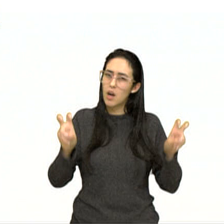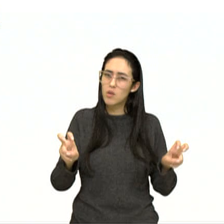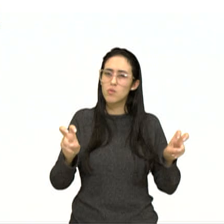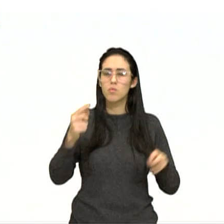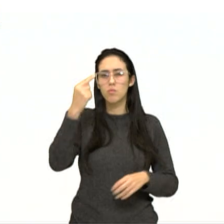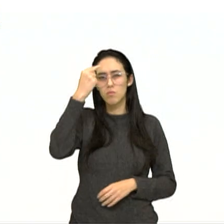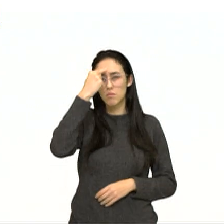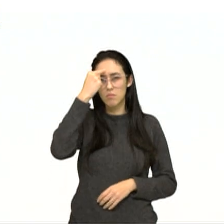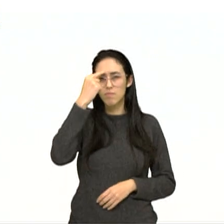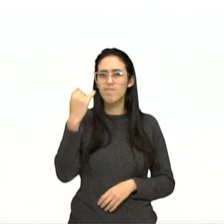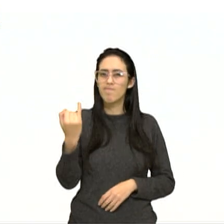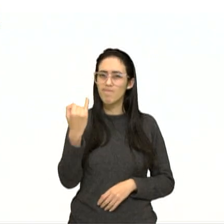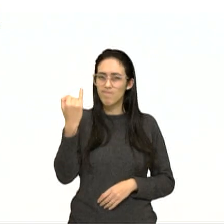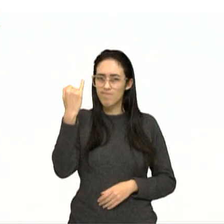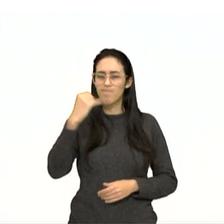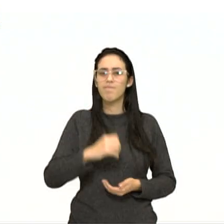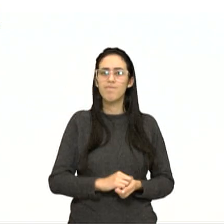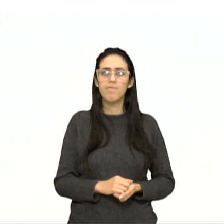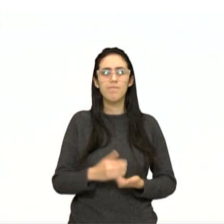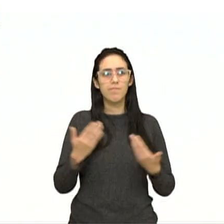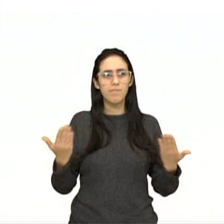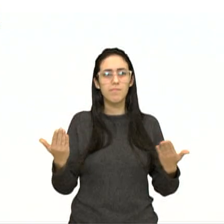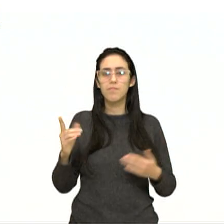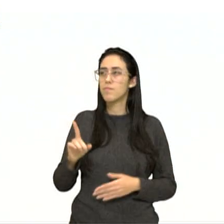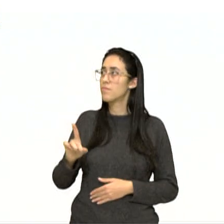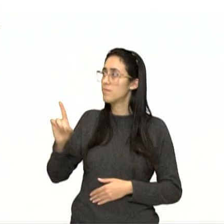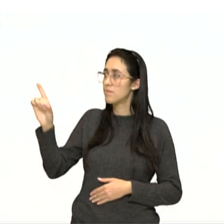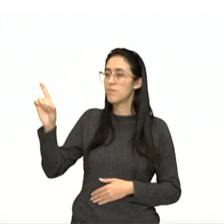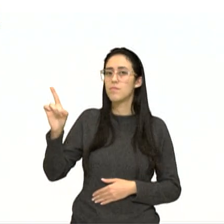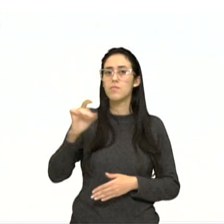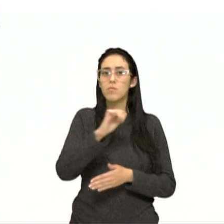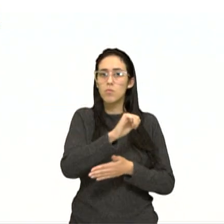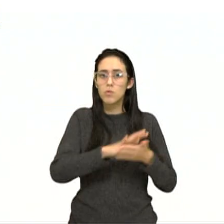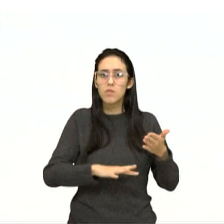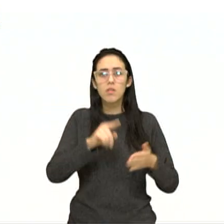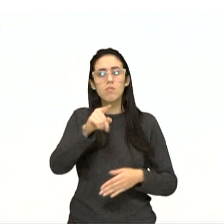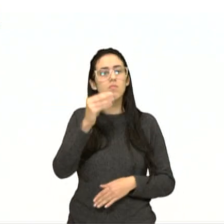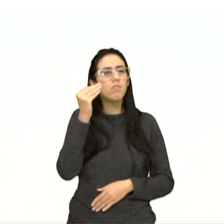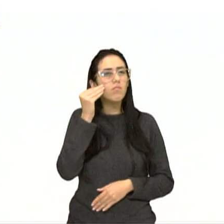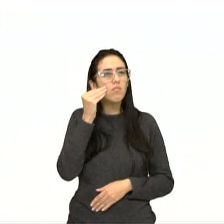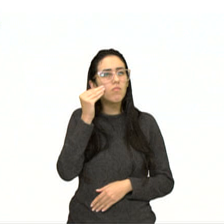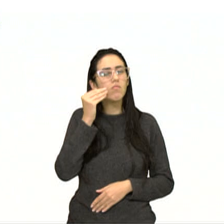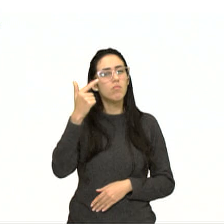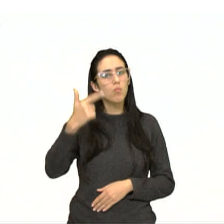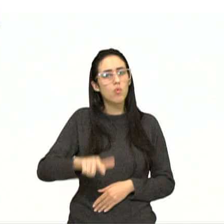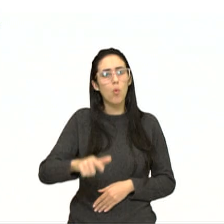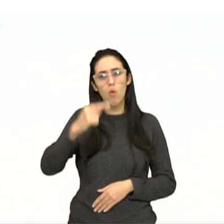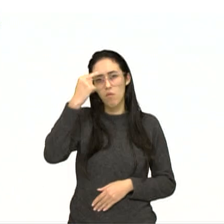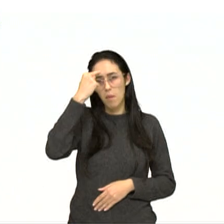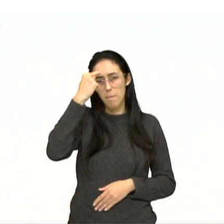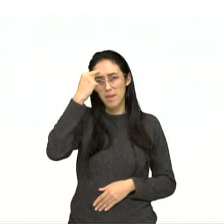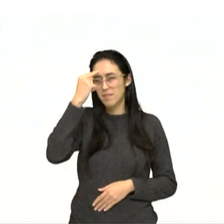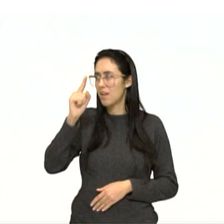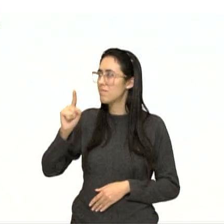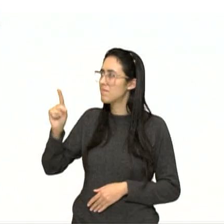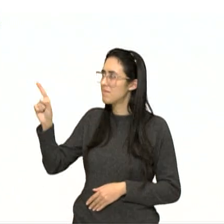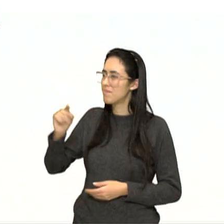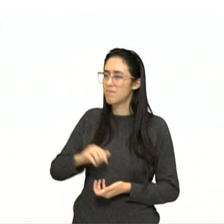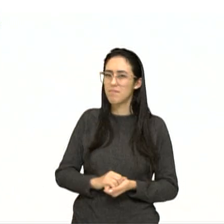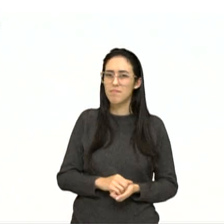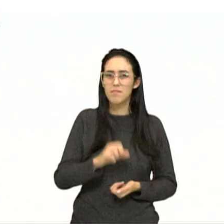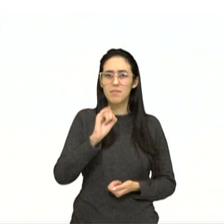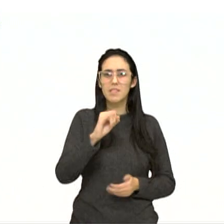nossa aula terminar. Então, vou deixar este pequeno exercíciozinho para você reforçar, principalmente aqui, ó, quando tem um